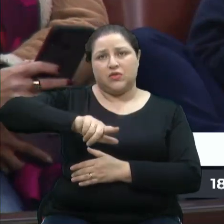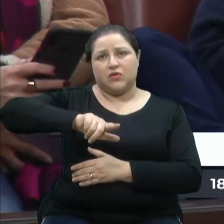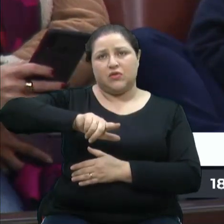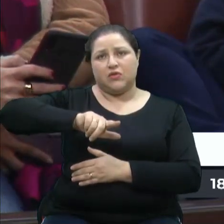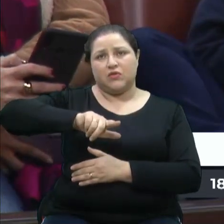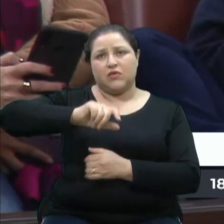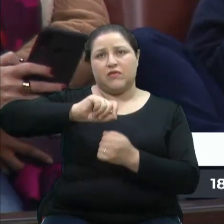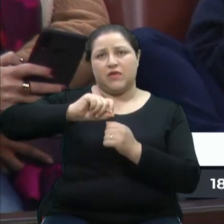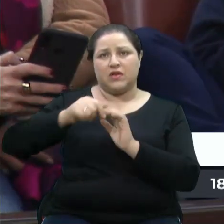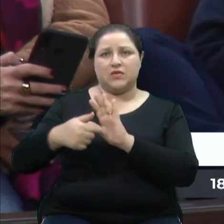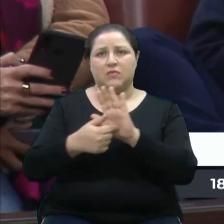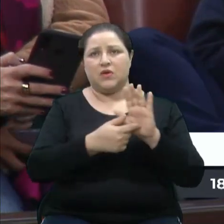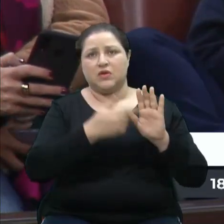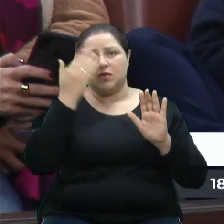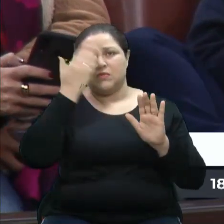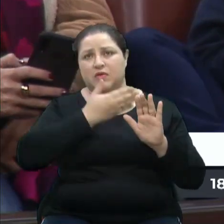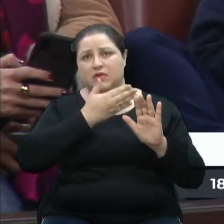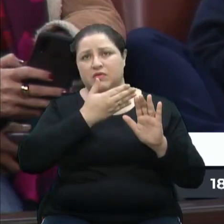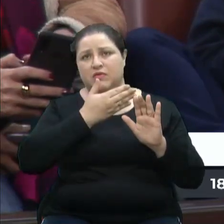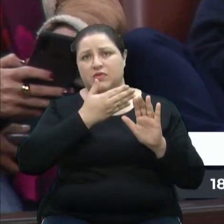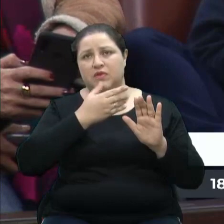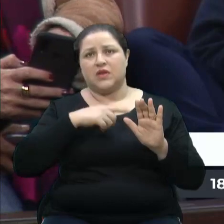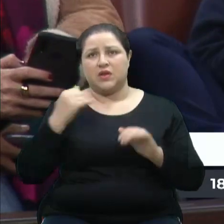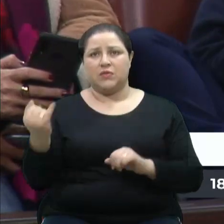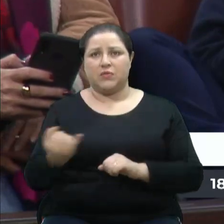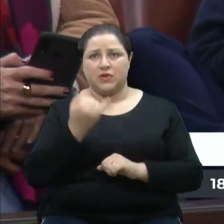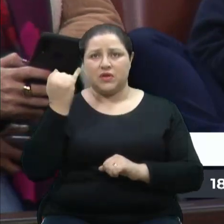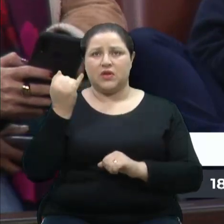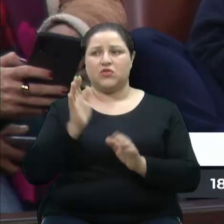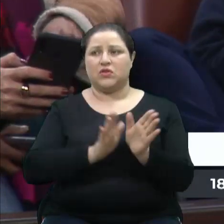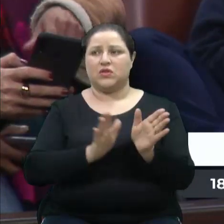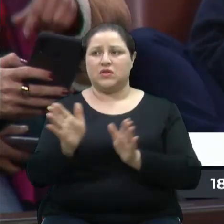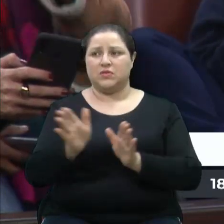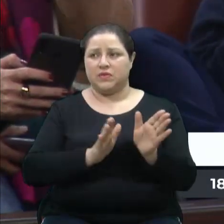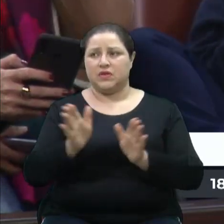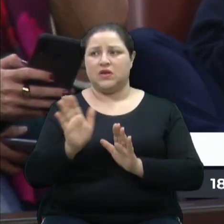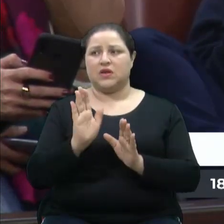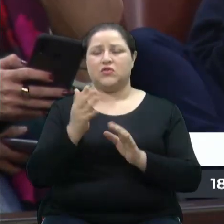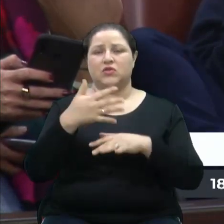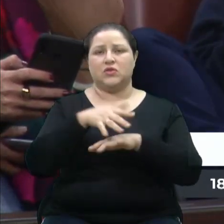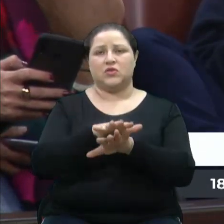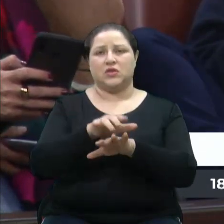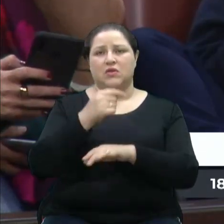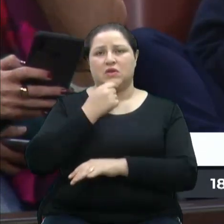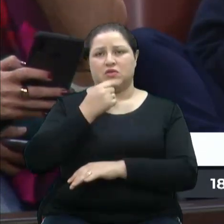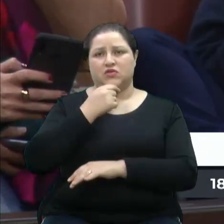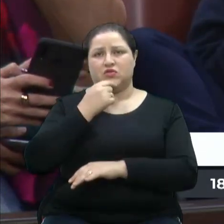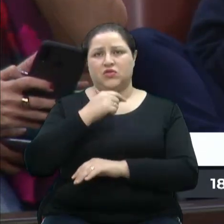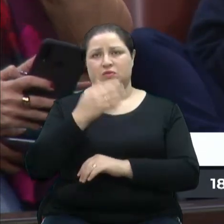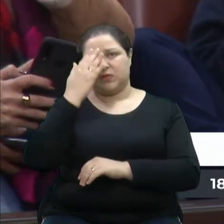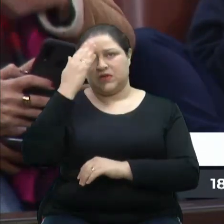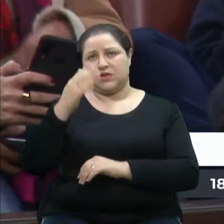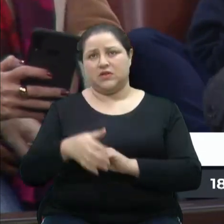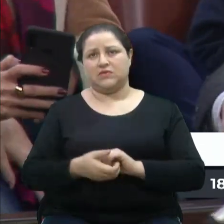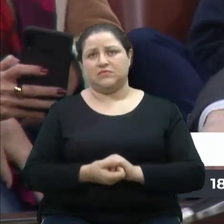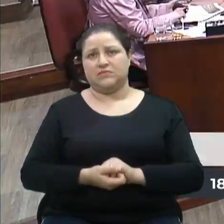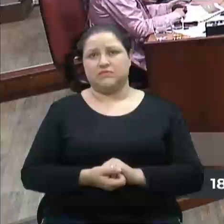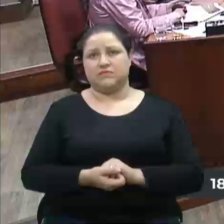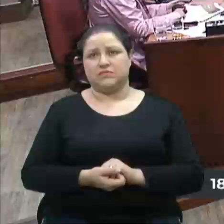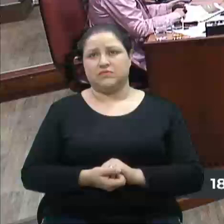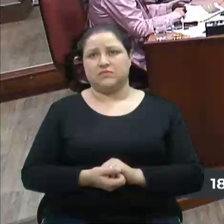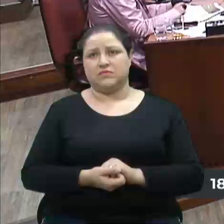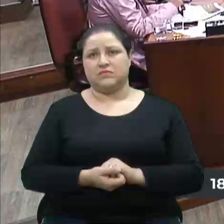faz uma demonstração de quanto é importante a acessibilidade e inclusão na nossa cidade muito obrigada para